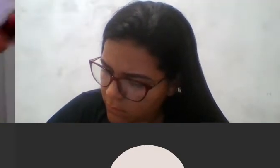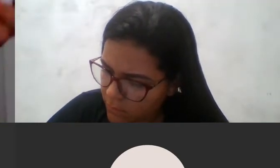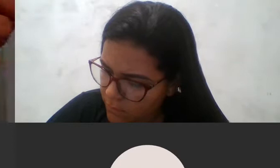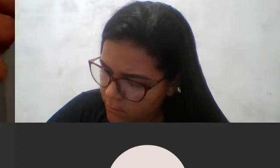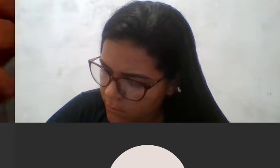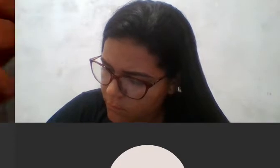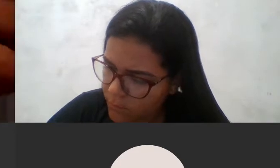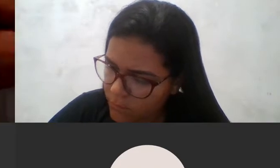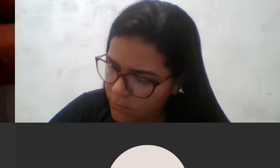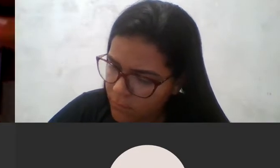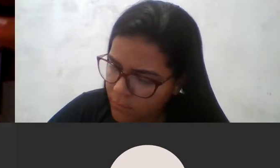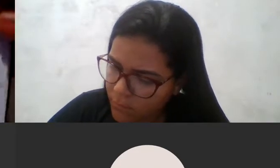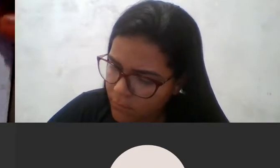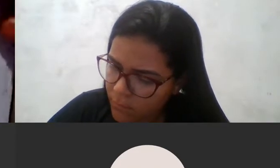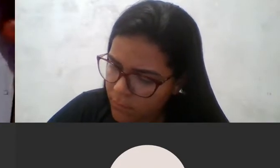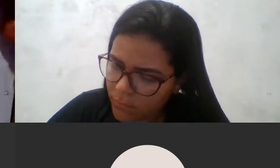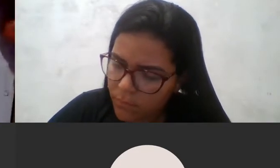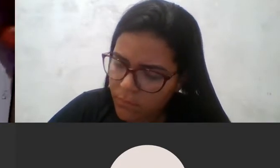1,25.